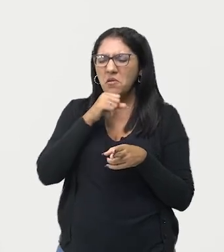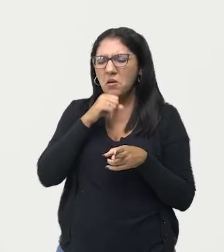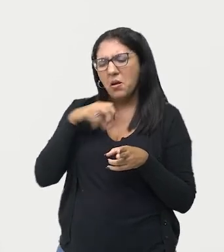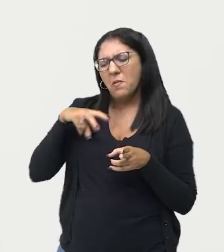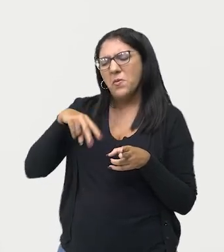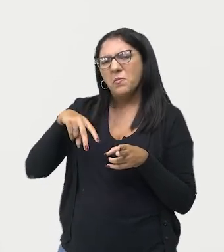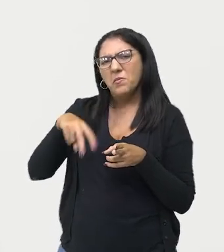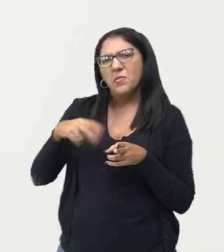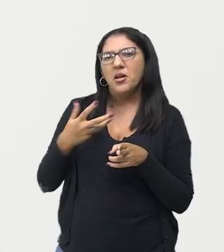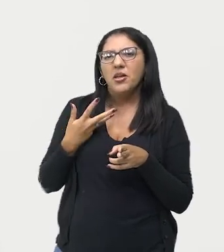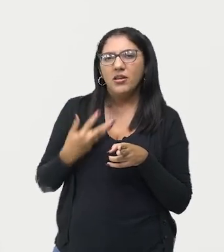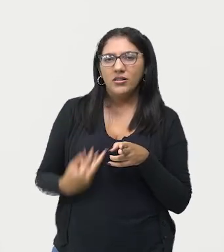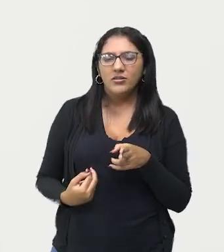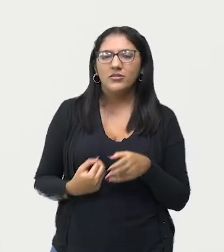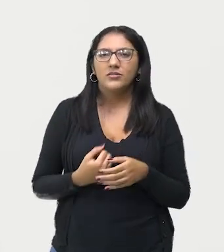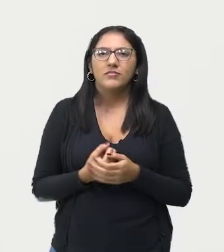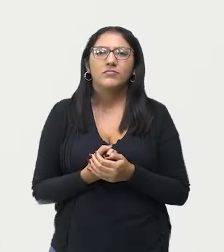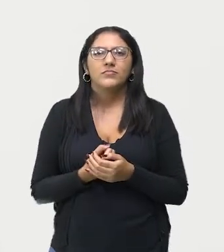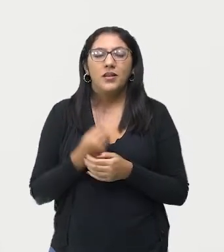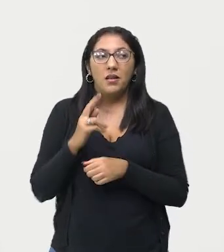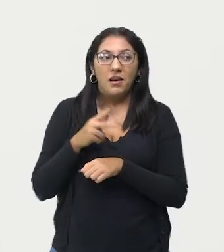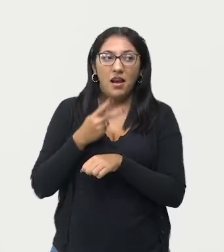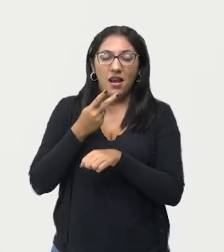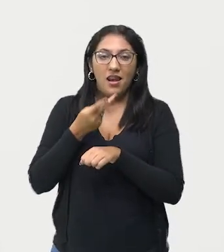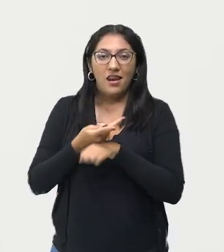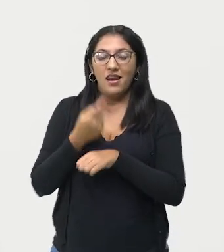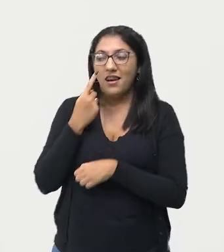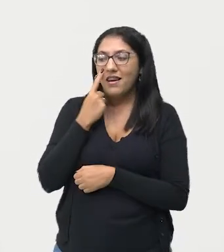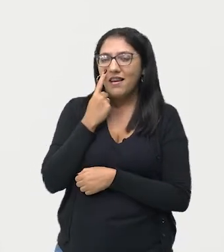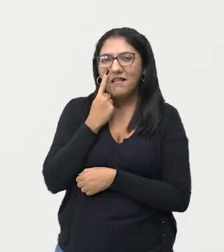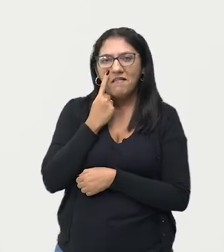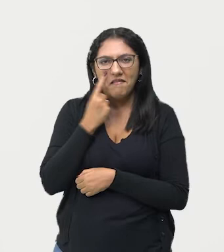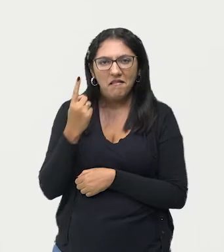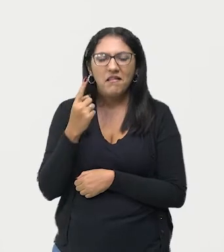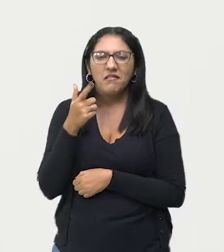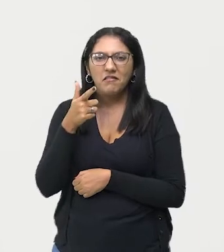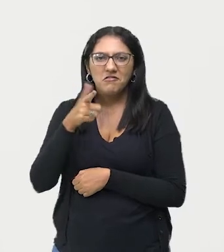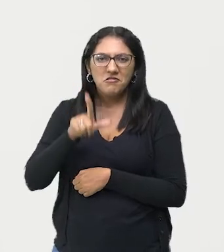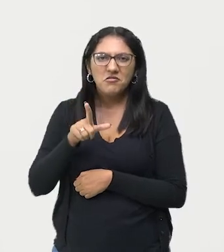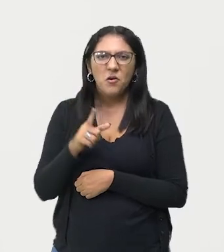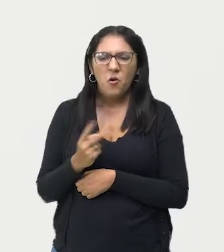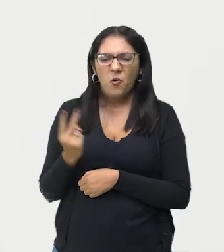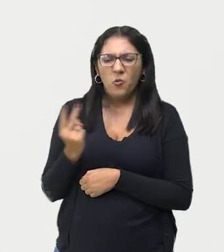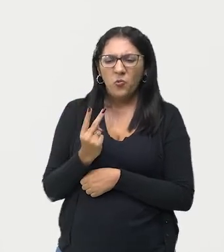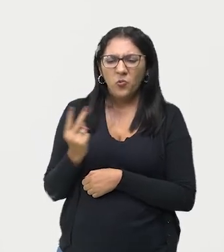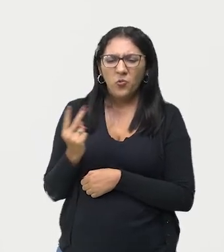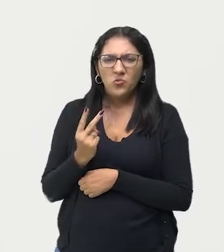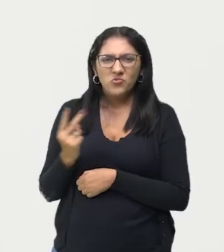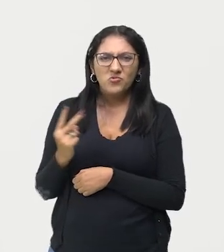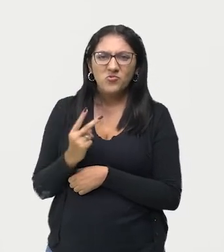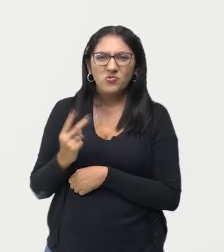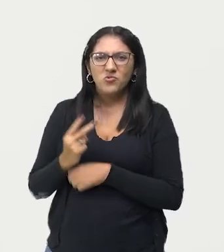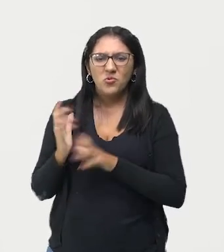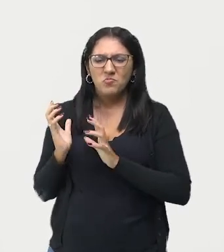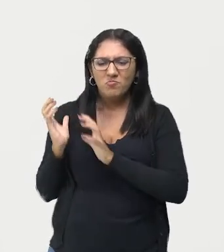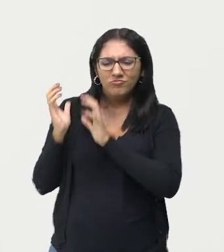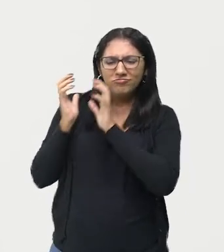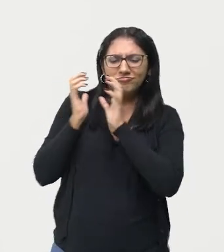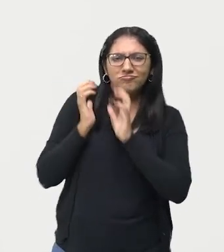Depois dessa, o velho não teve dúvidas. Mandou o menino descer e ambos, com esforço, passaram a carregar o